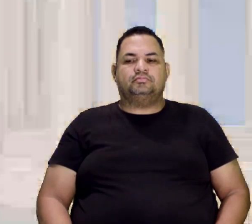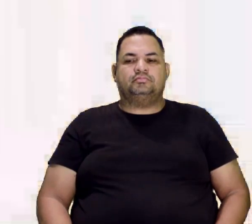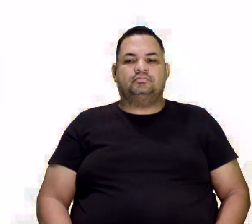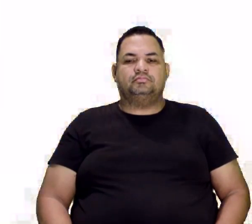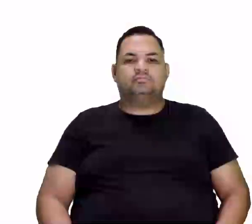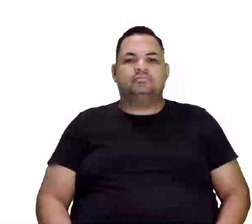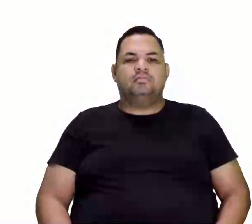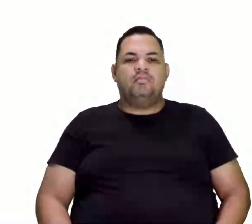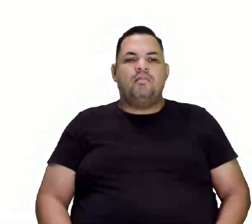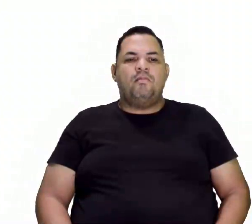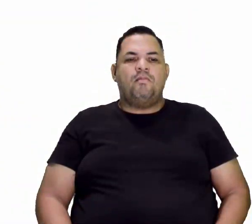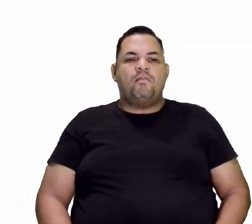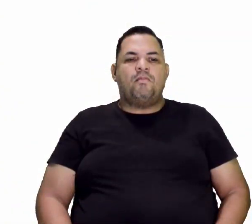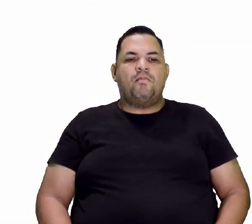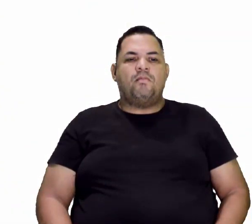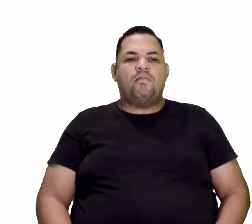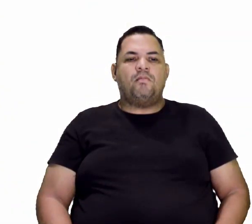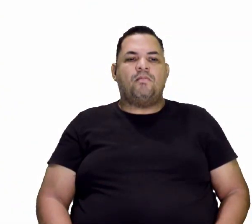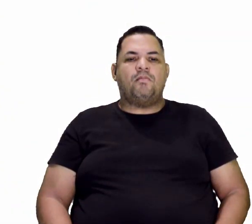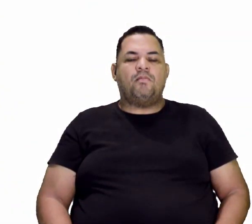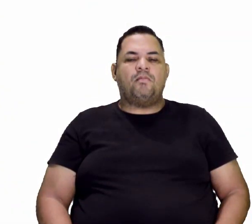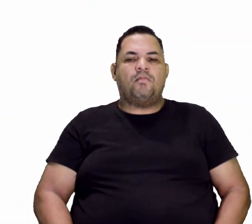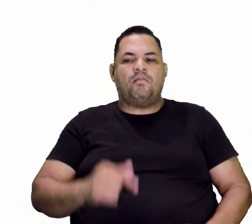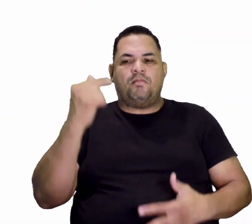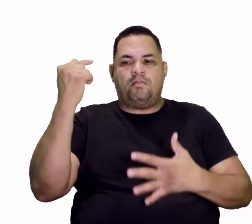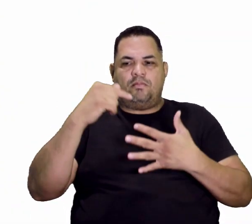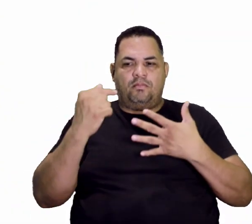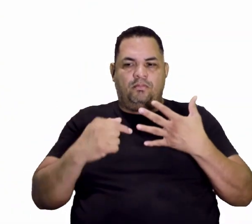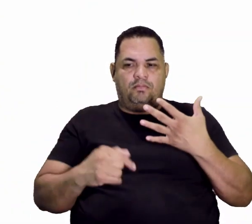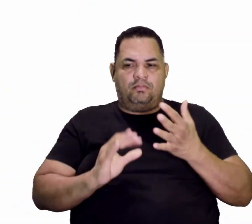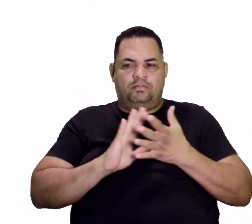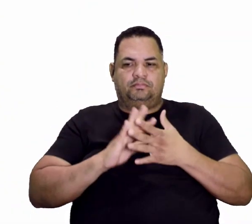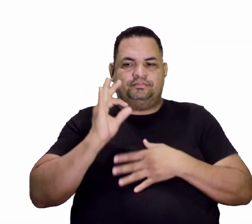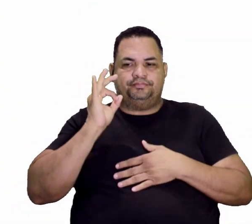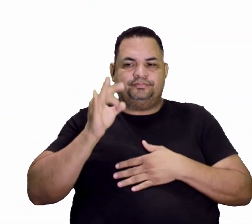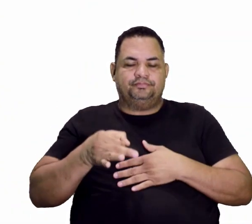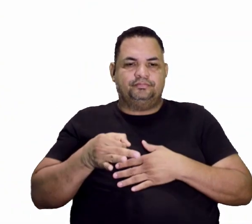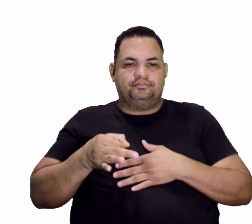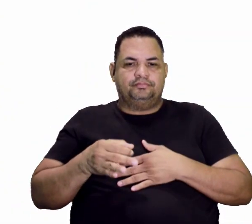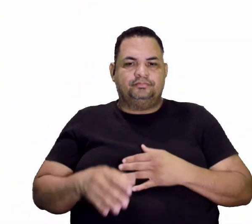lá? Olha aí. Então, a alternativa correta é a